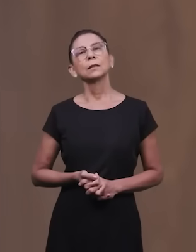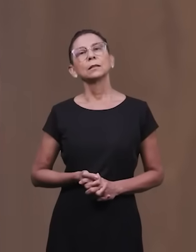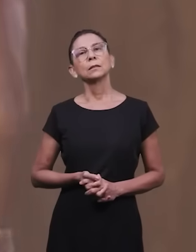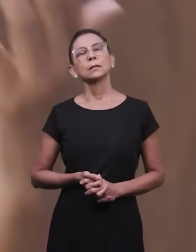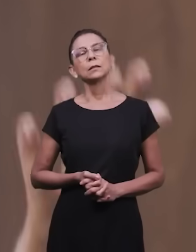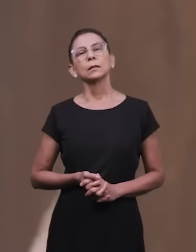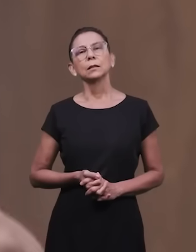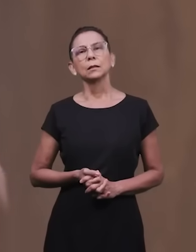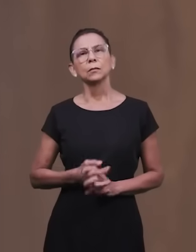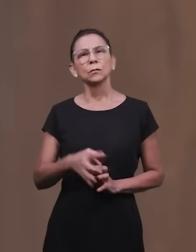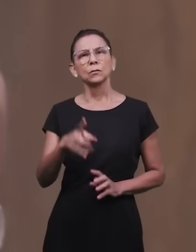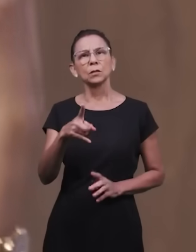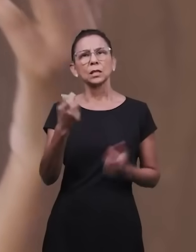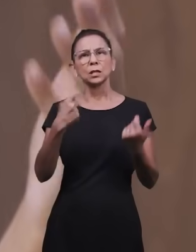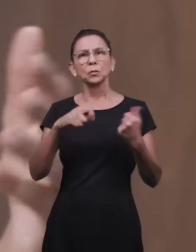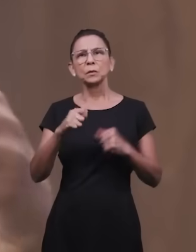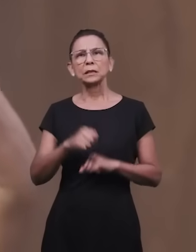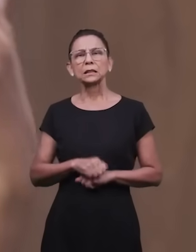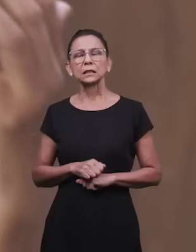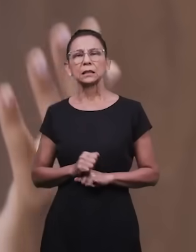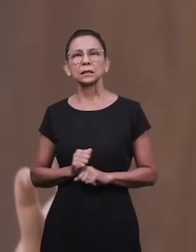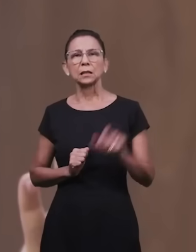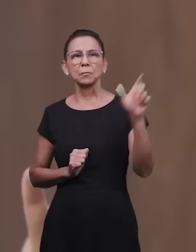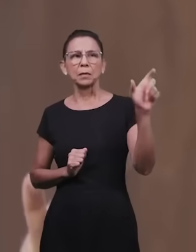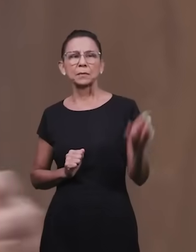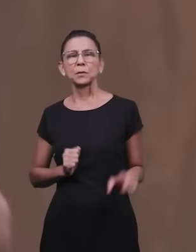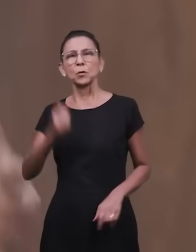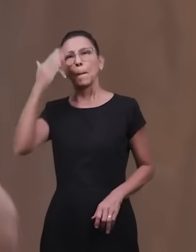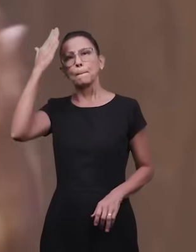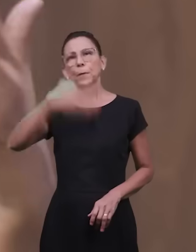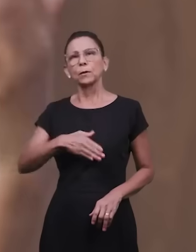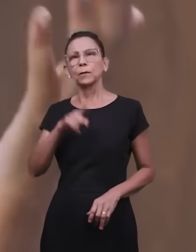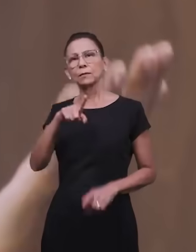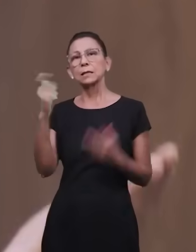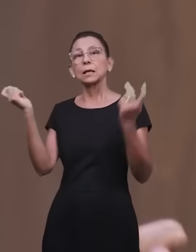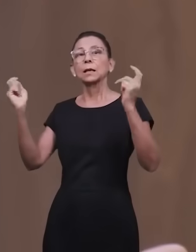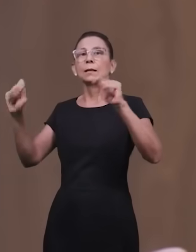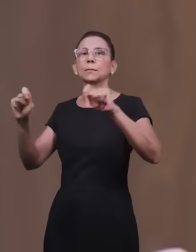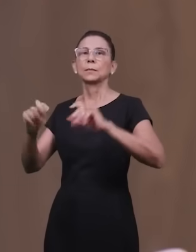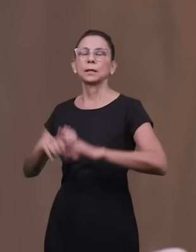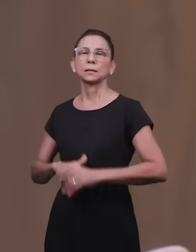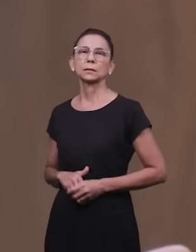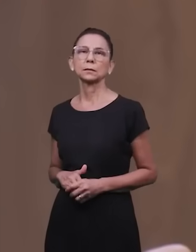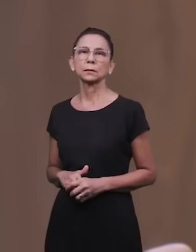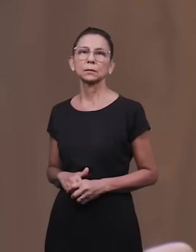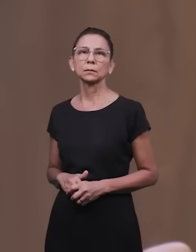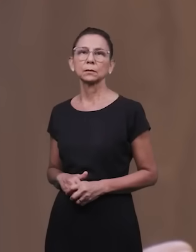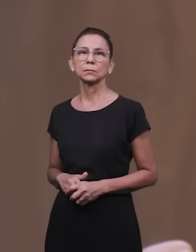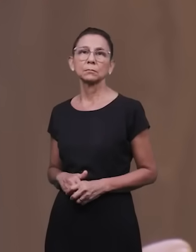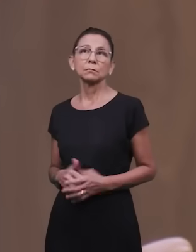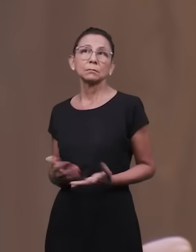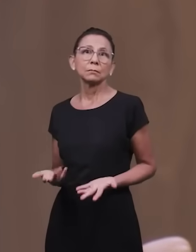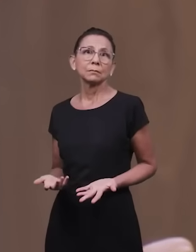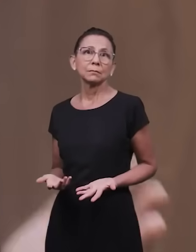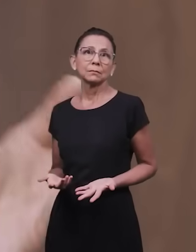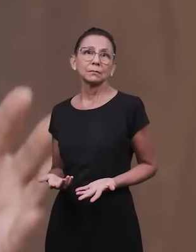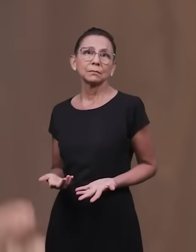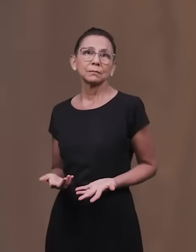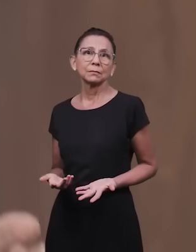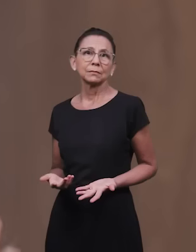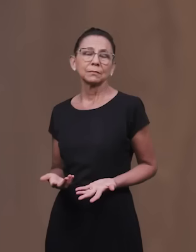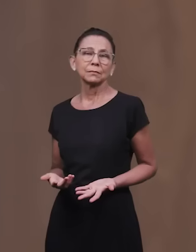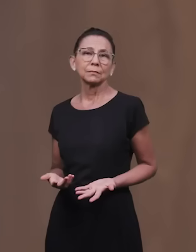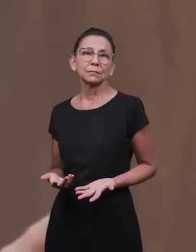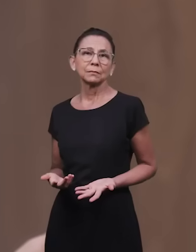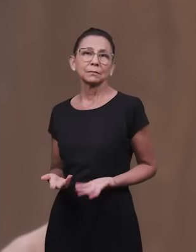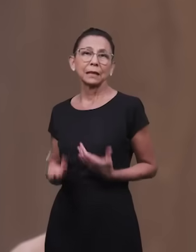Não é preciso que você prove para os outros aquilo que você é capaz, para que